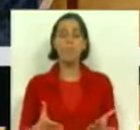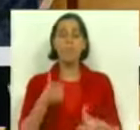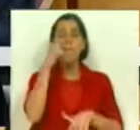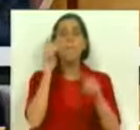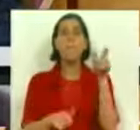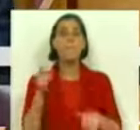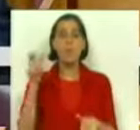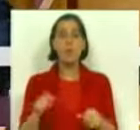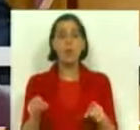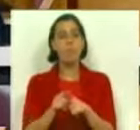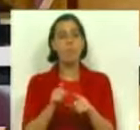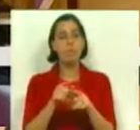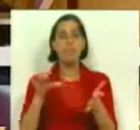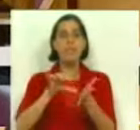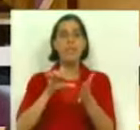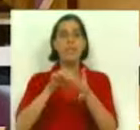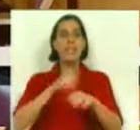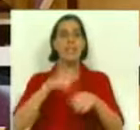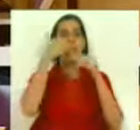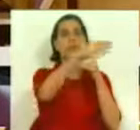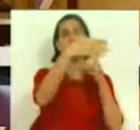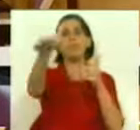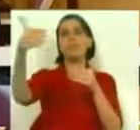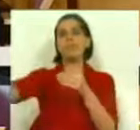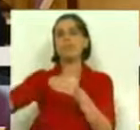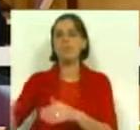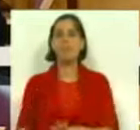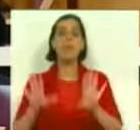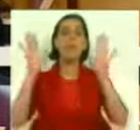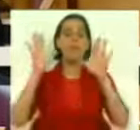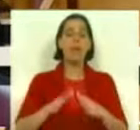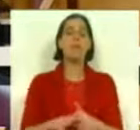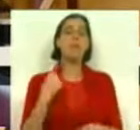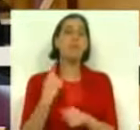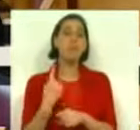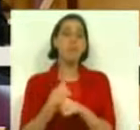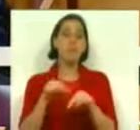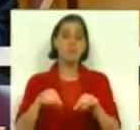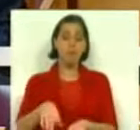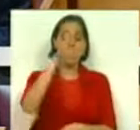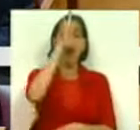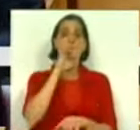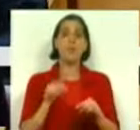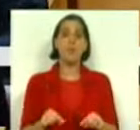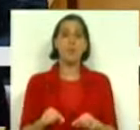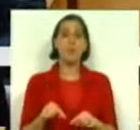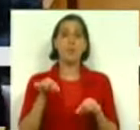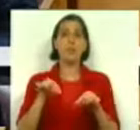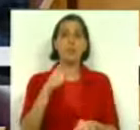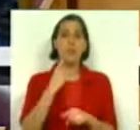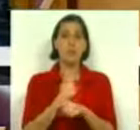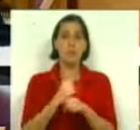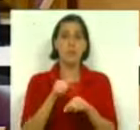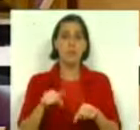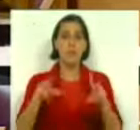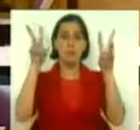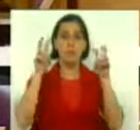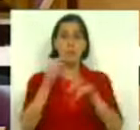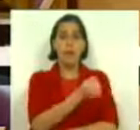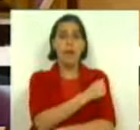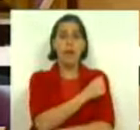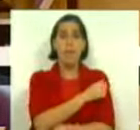Atirámos as pessoas para fora do centro das cidades. Mas, também neste Governo, também nesta